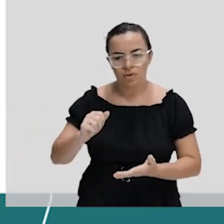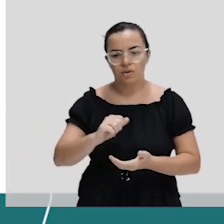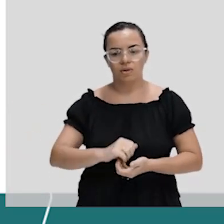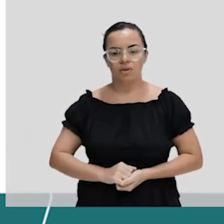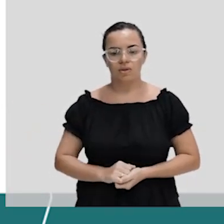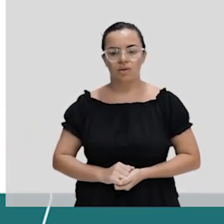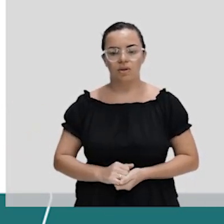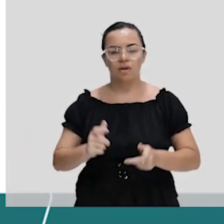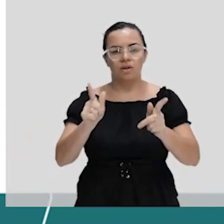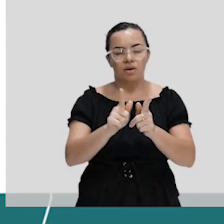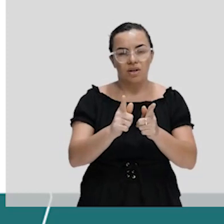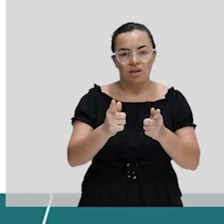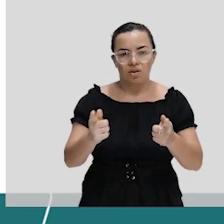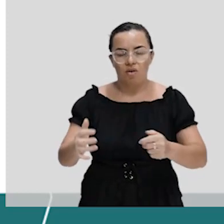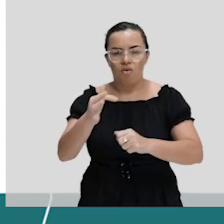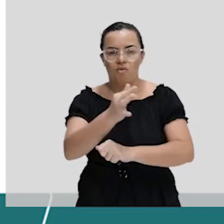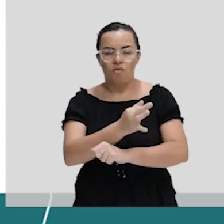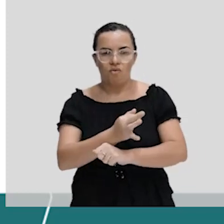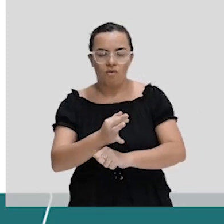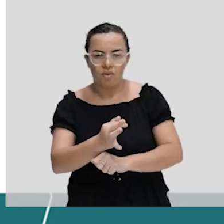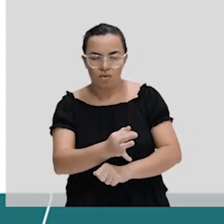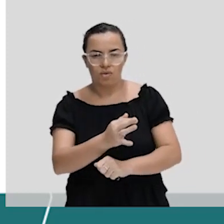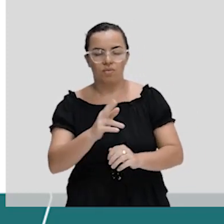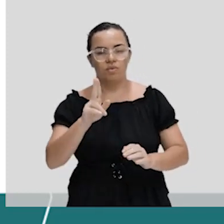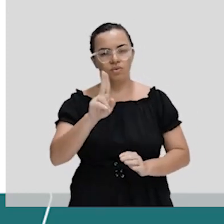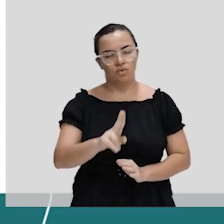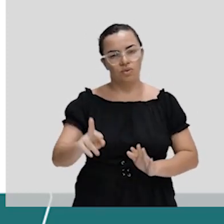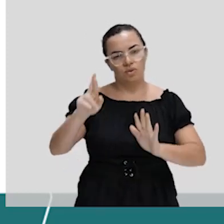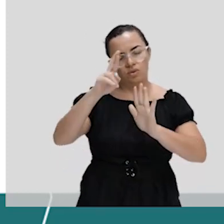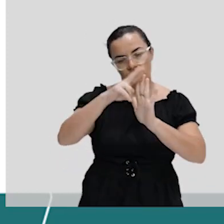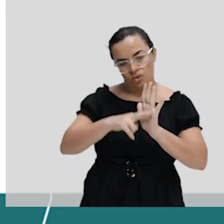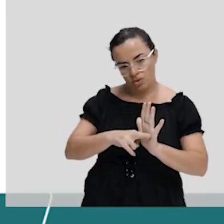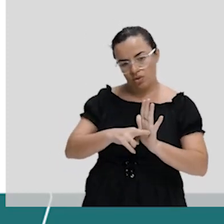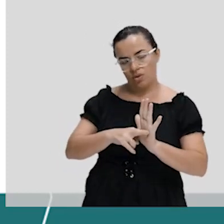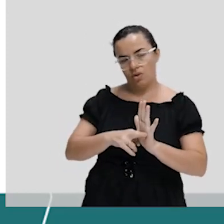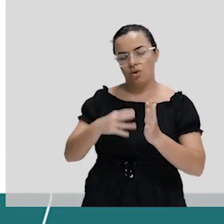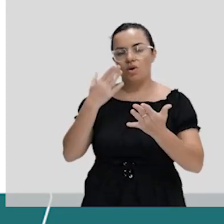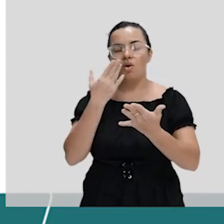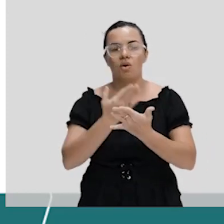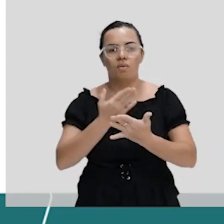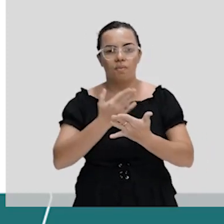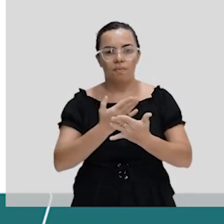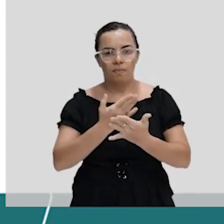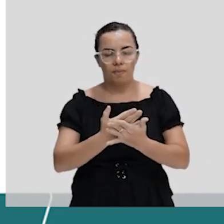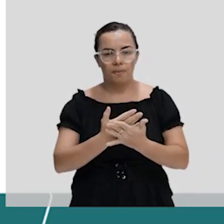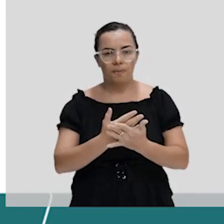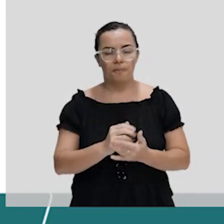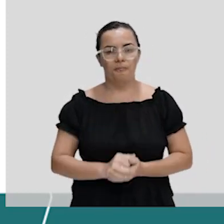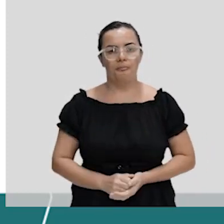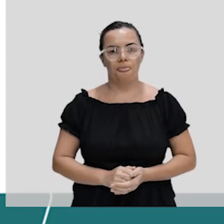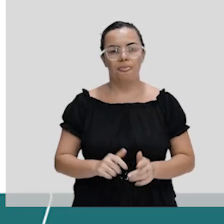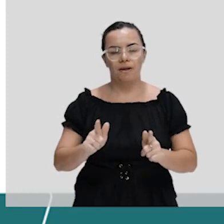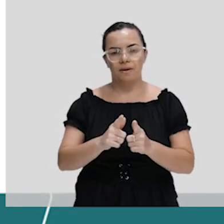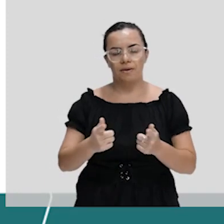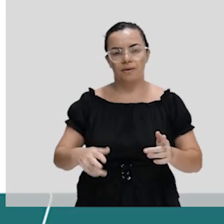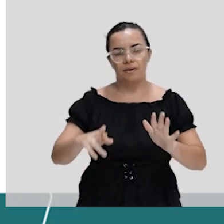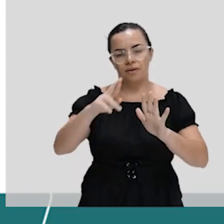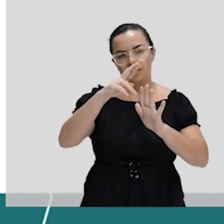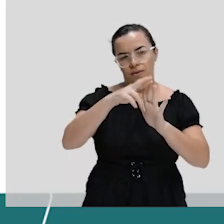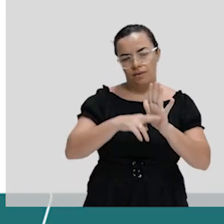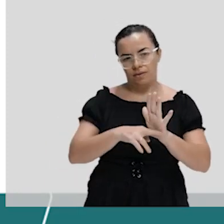a gramática normativa. Quando nós estudamos a gramática normativa, nós estudamos a sintaxe